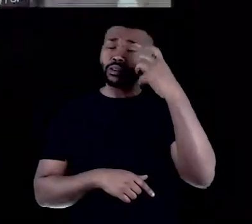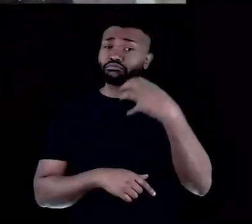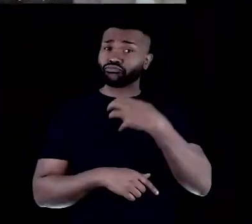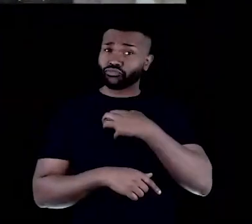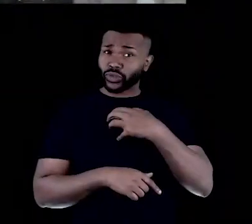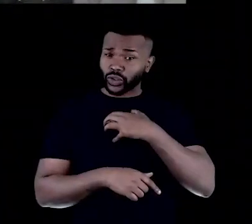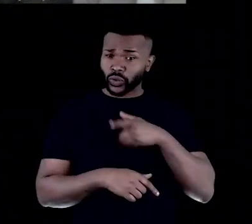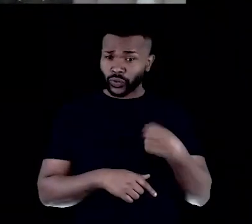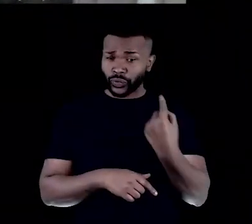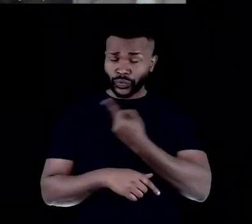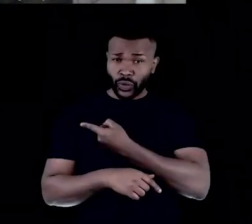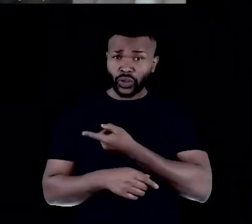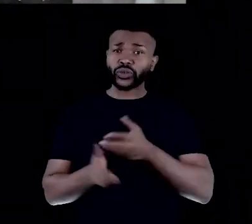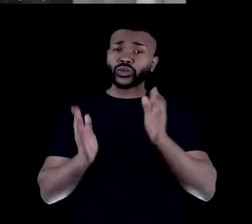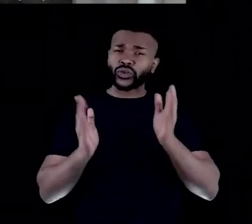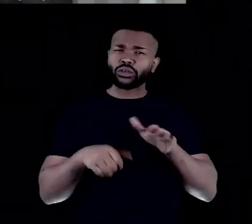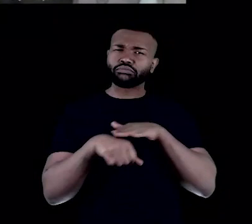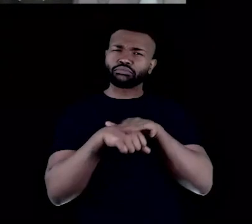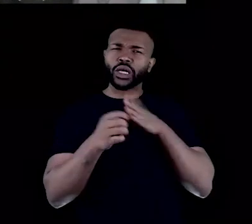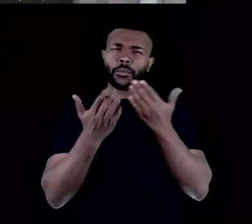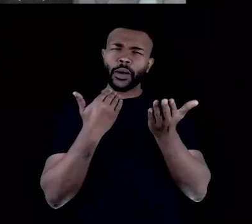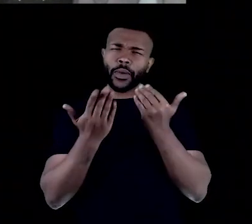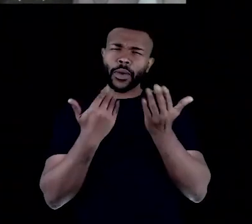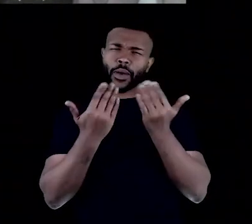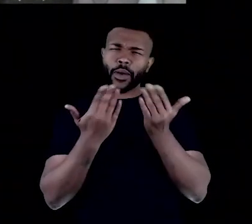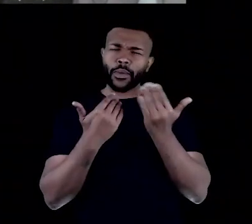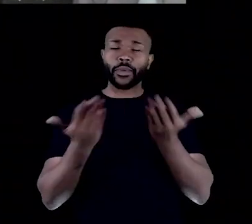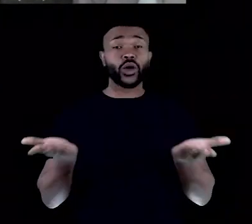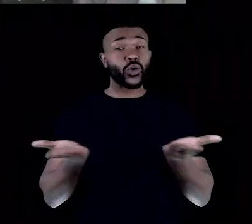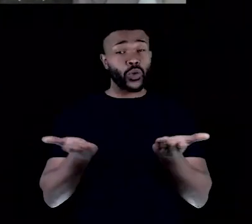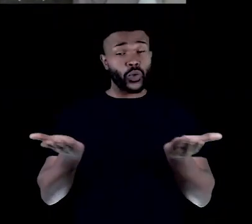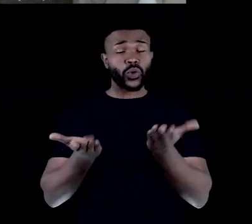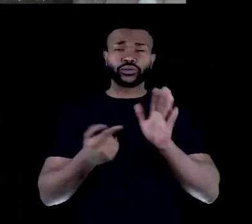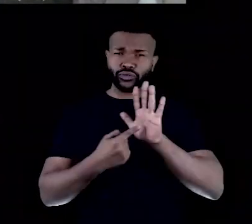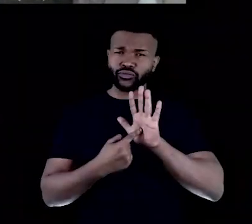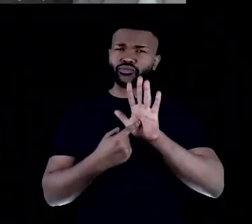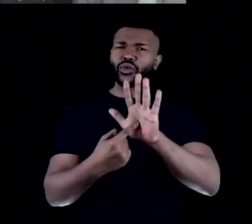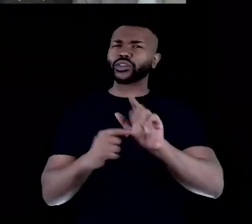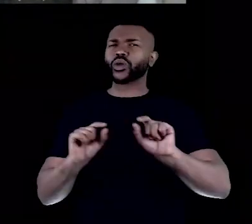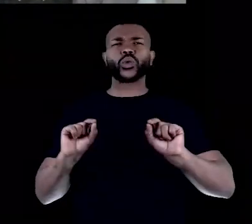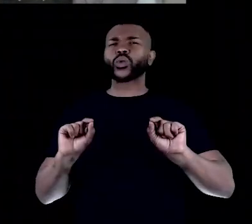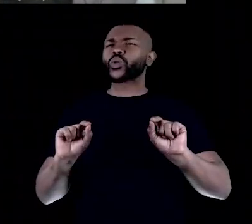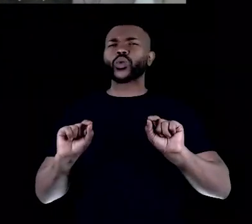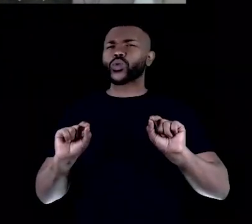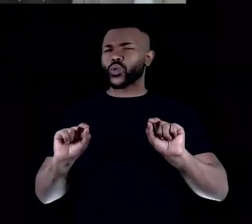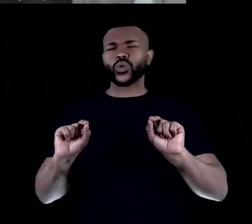uma certa forma, várias coisas que nós fomos conversando aqui hoje trazem um pouco